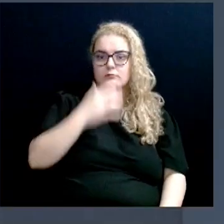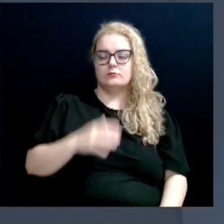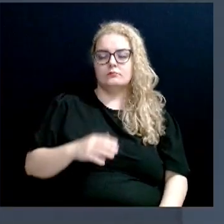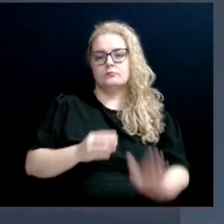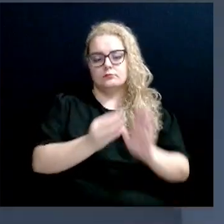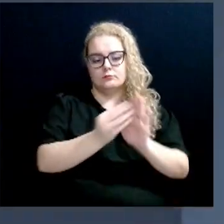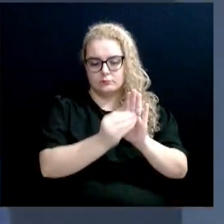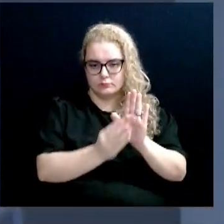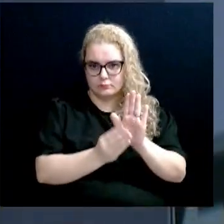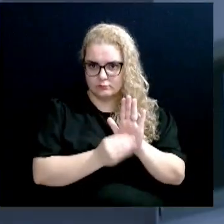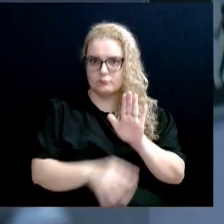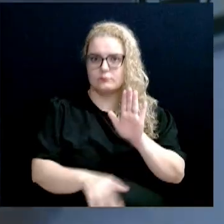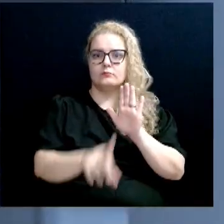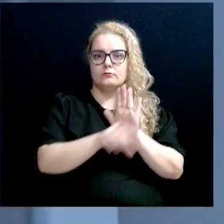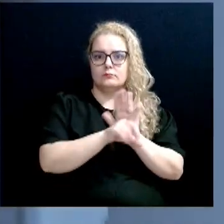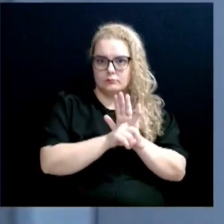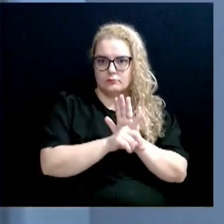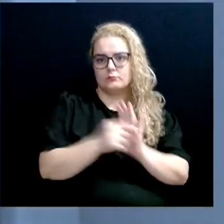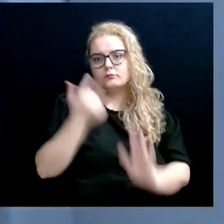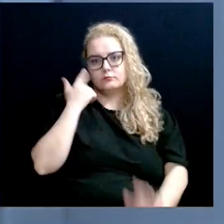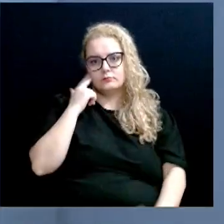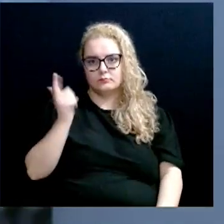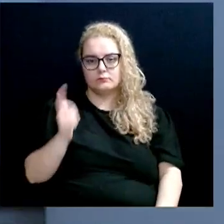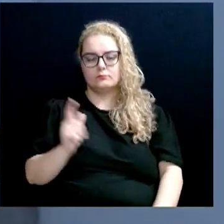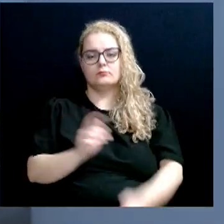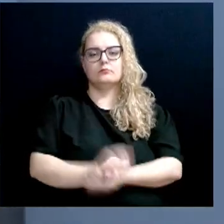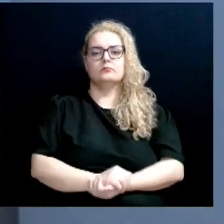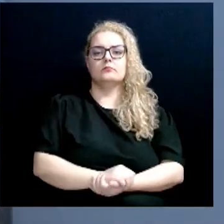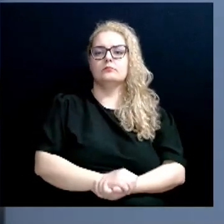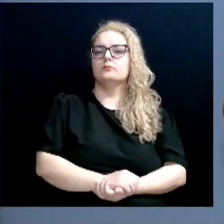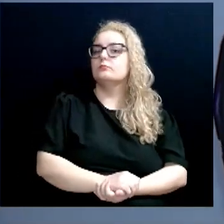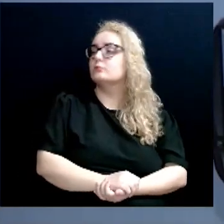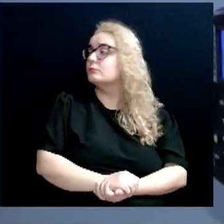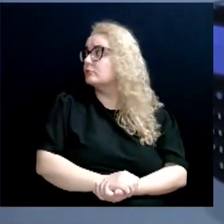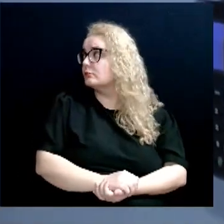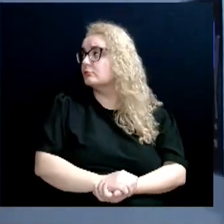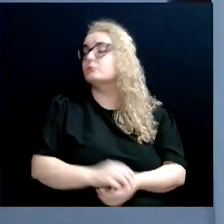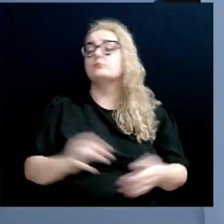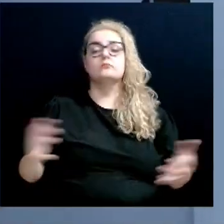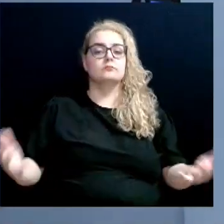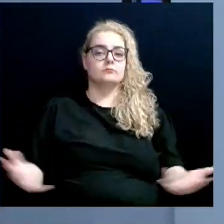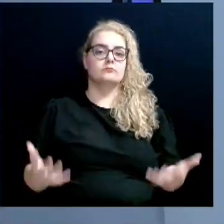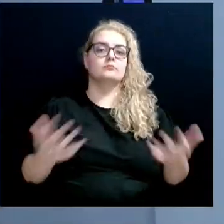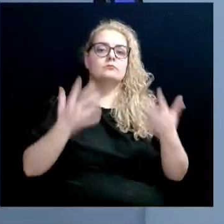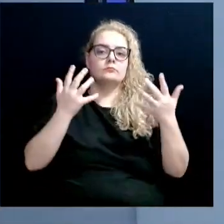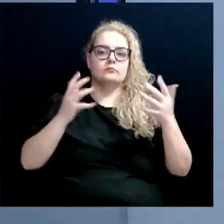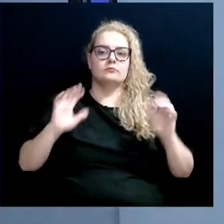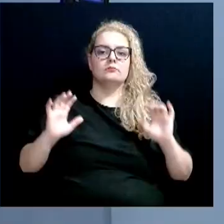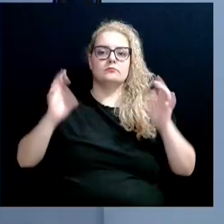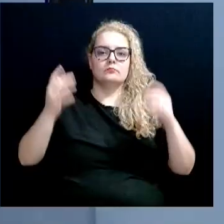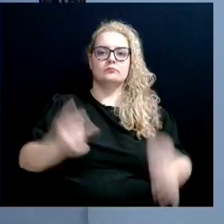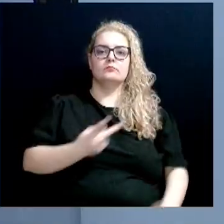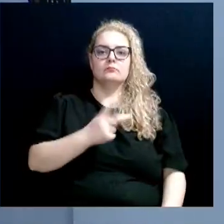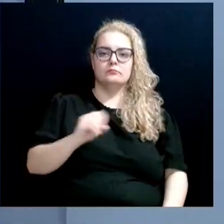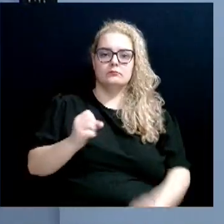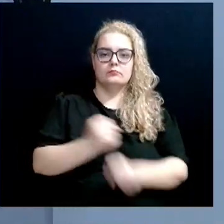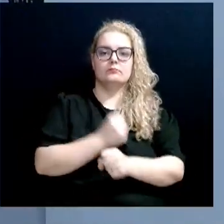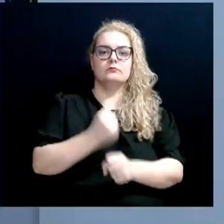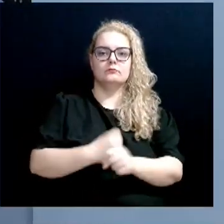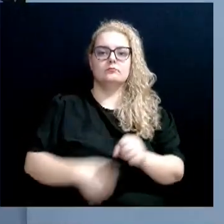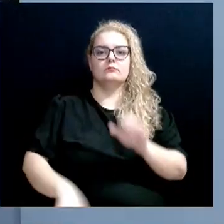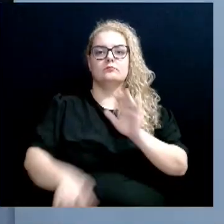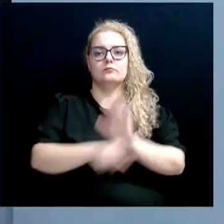óbvio. A iniciativa faz parte das comemorações dos 20 anos da Lei Maria da Penha, sancionada